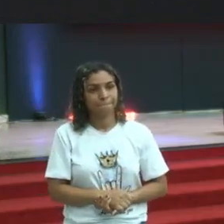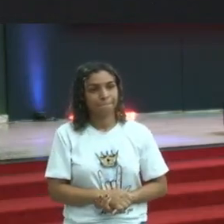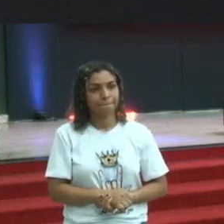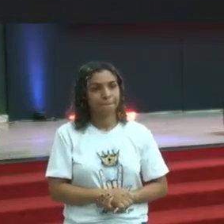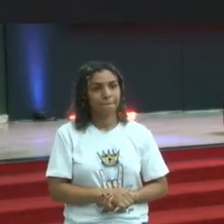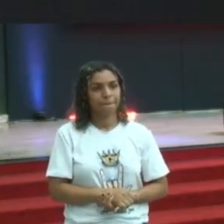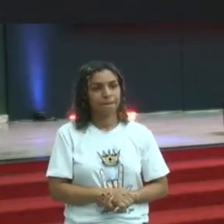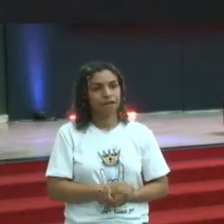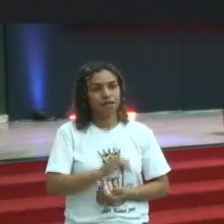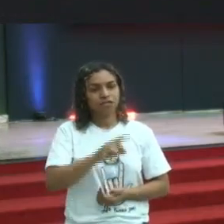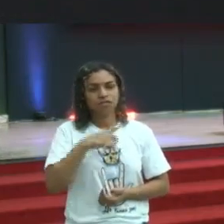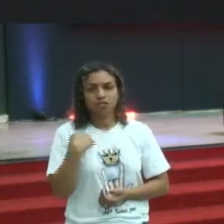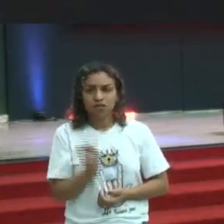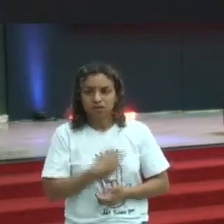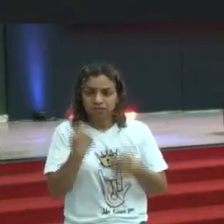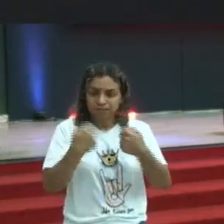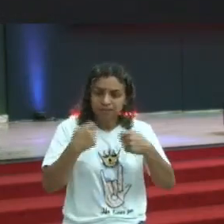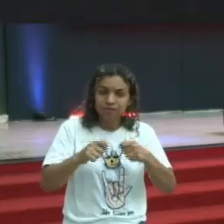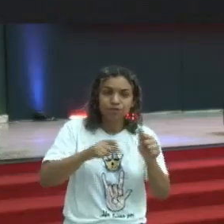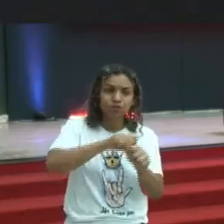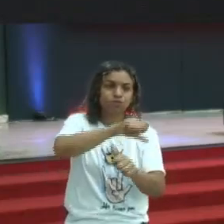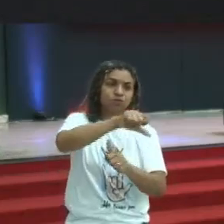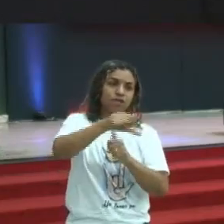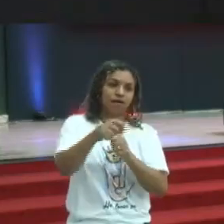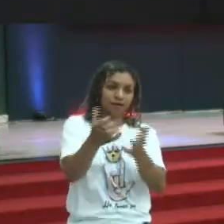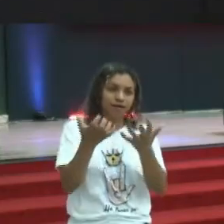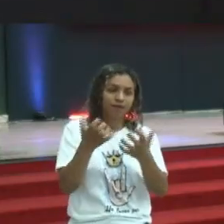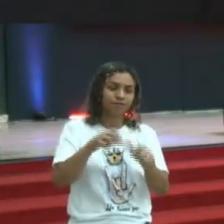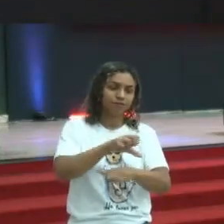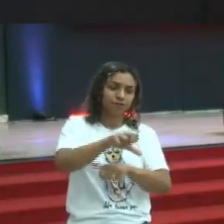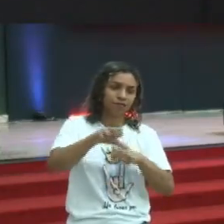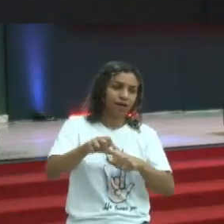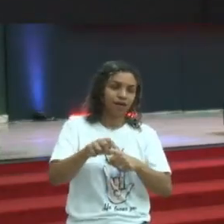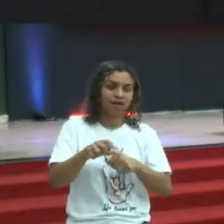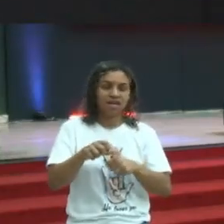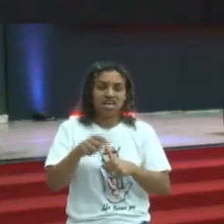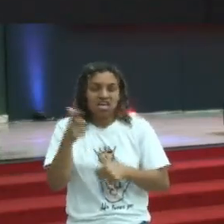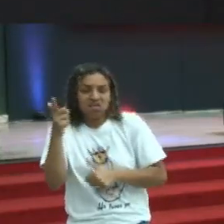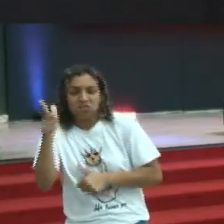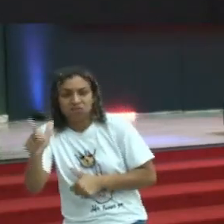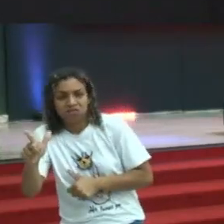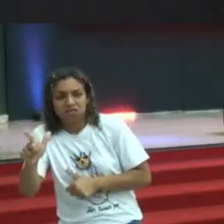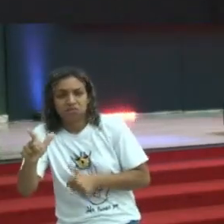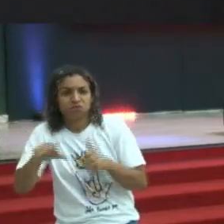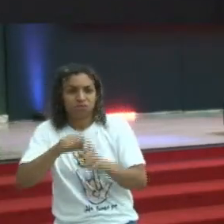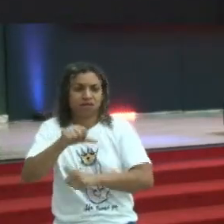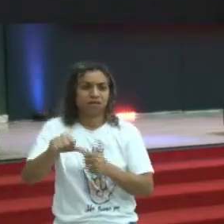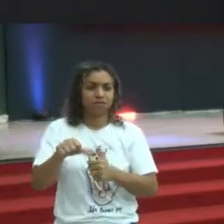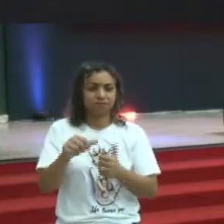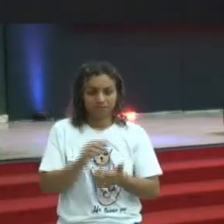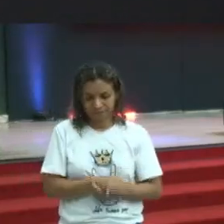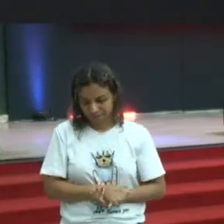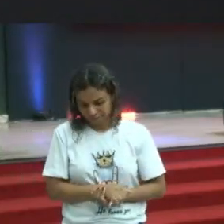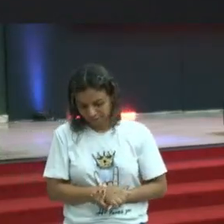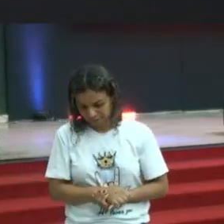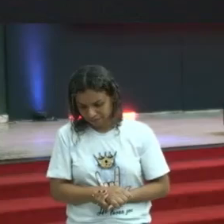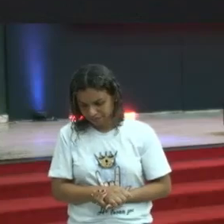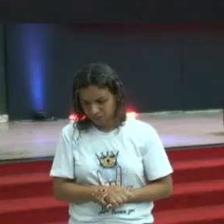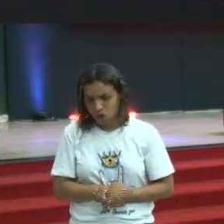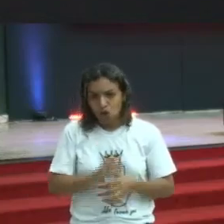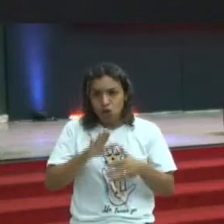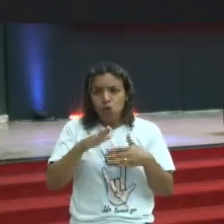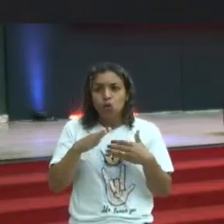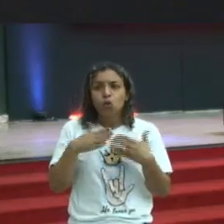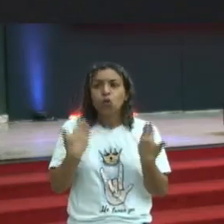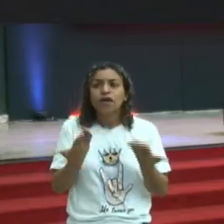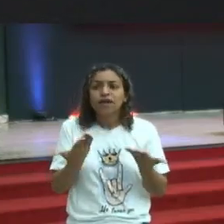se nós precisamos mudar e queremos mudar e não conseguimos mudar, qual a